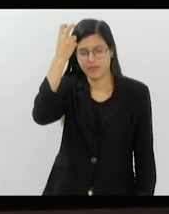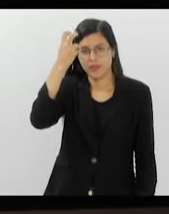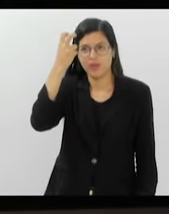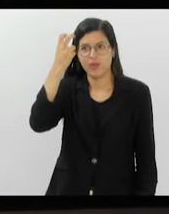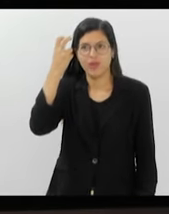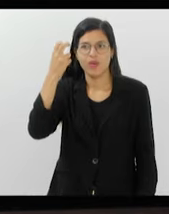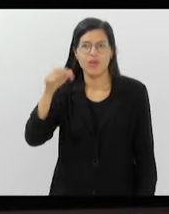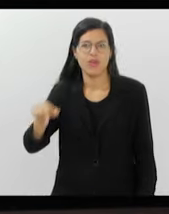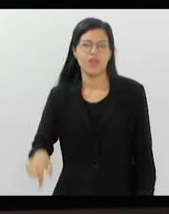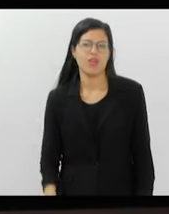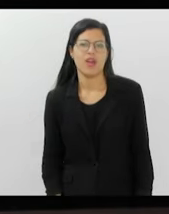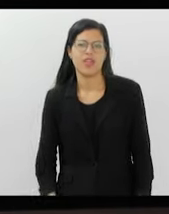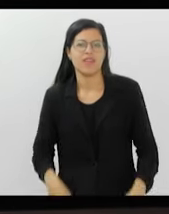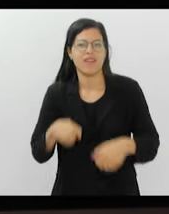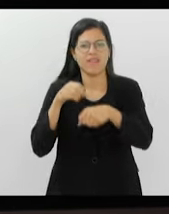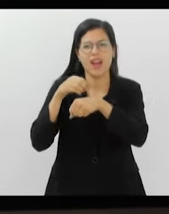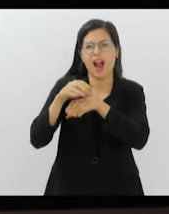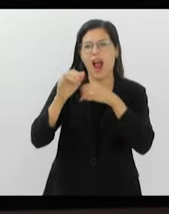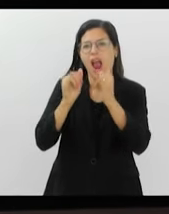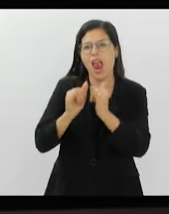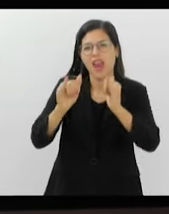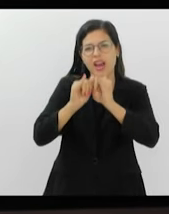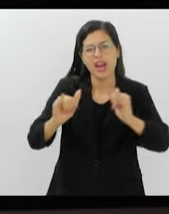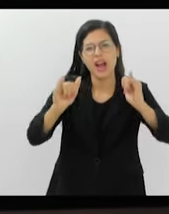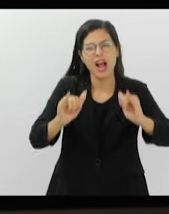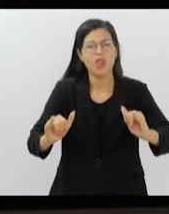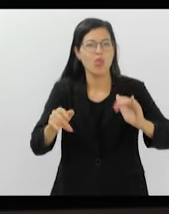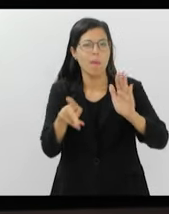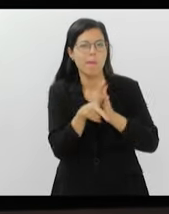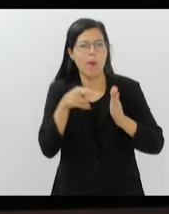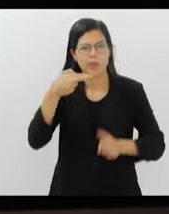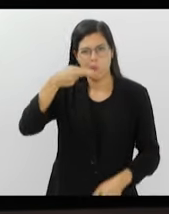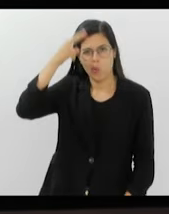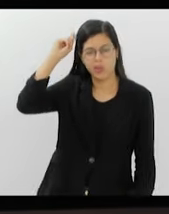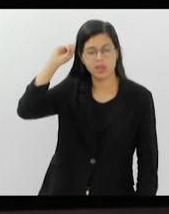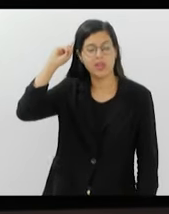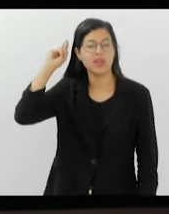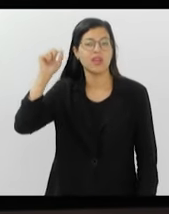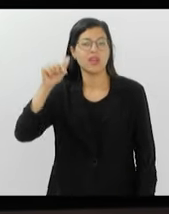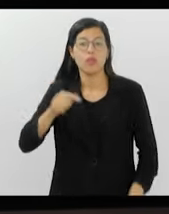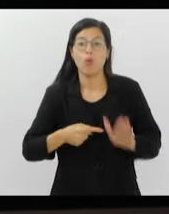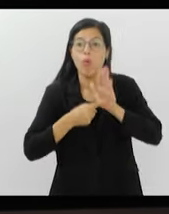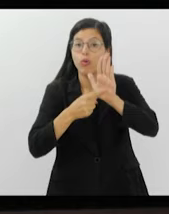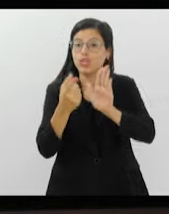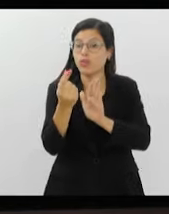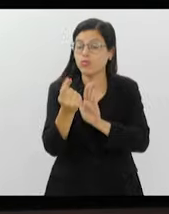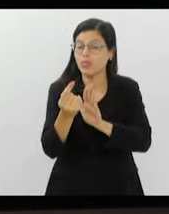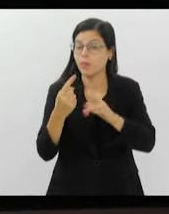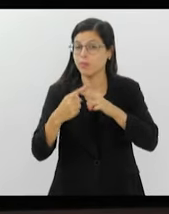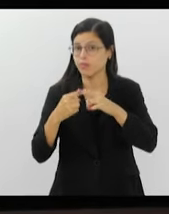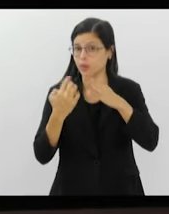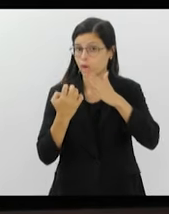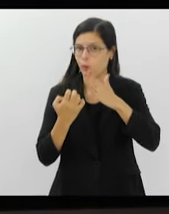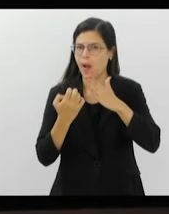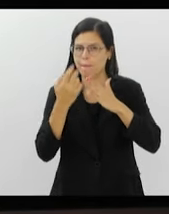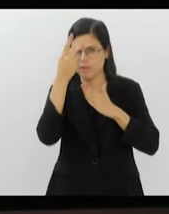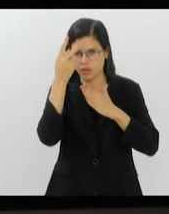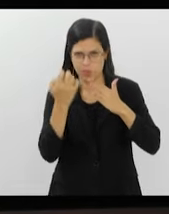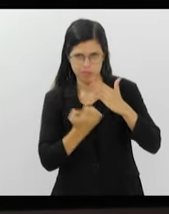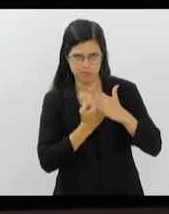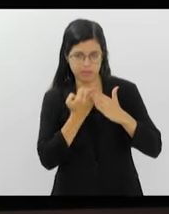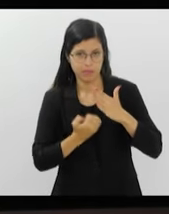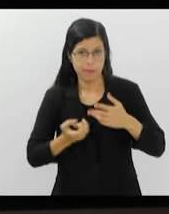garotinha de recado do Rodriguinho eu vou te mostrar de quem era o dinheiro porque o empresário que foi preso é esse